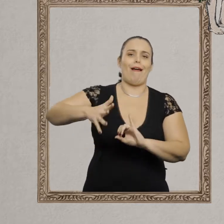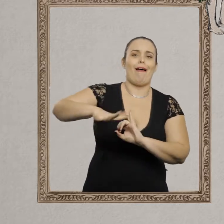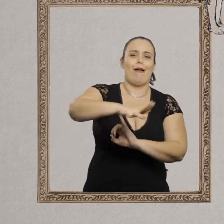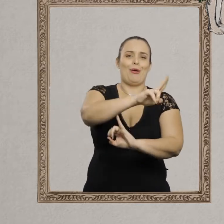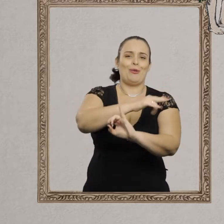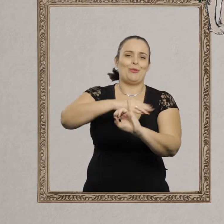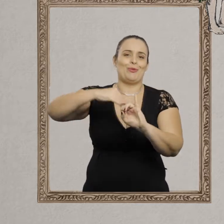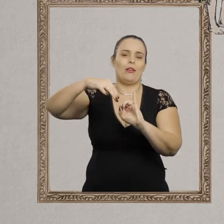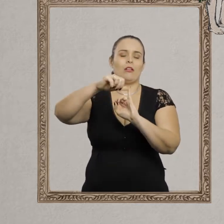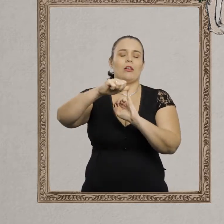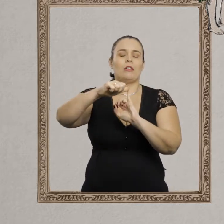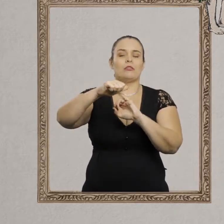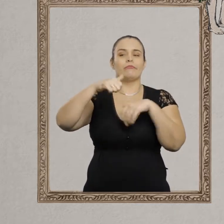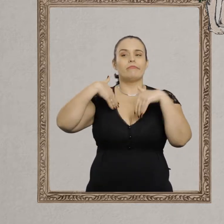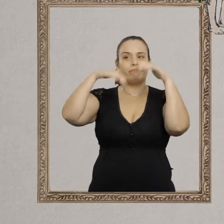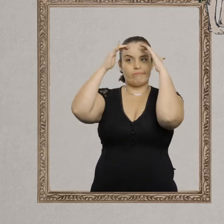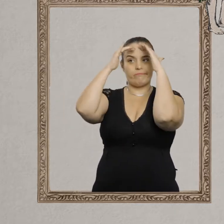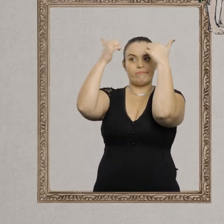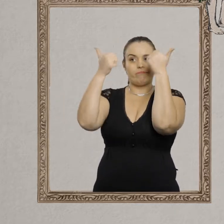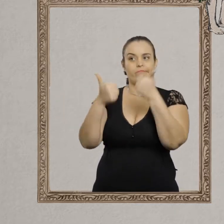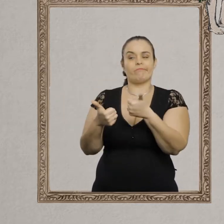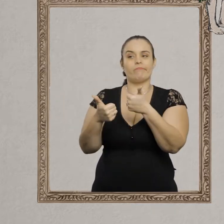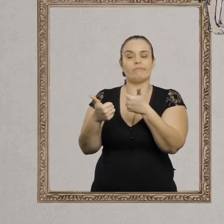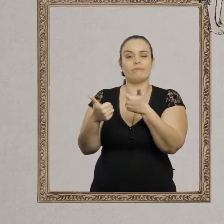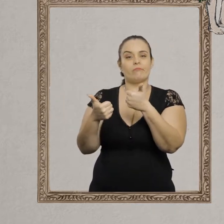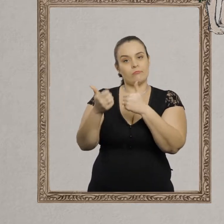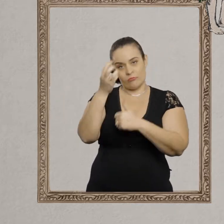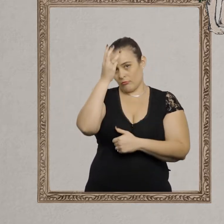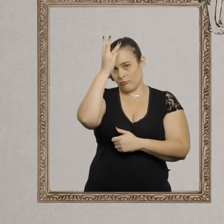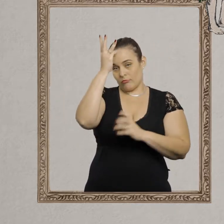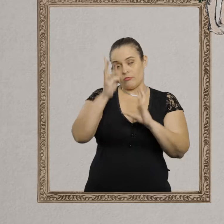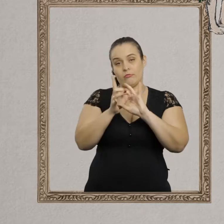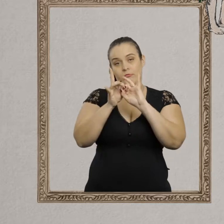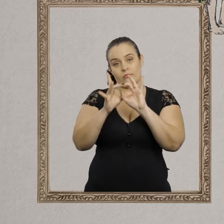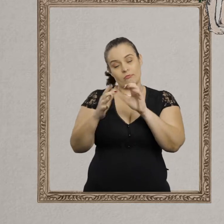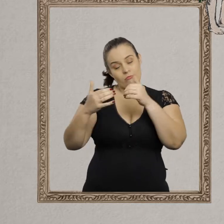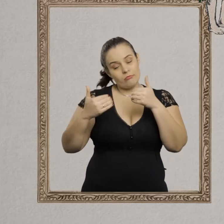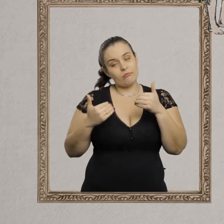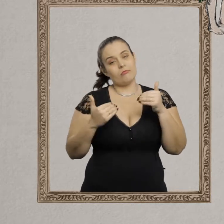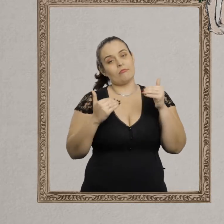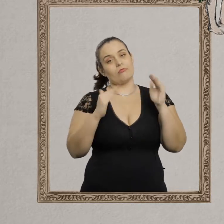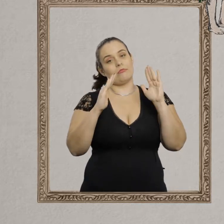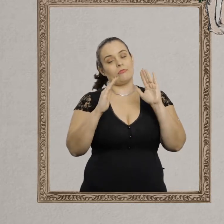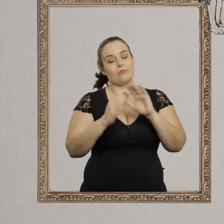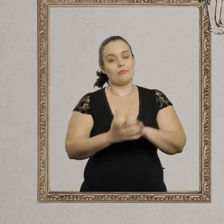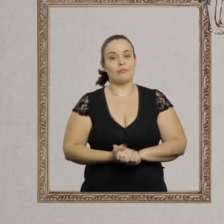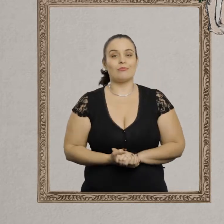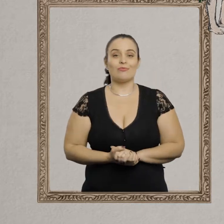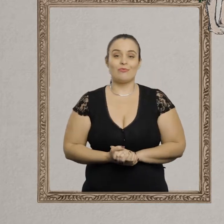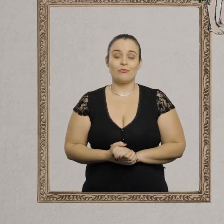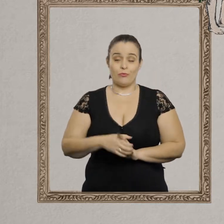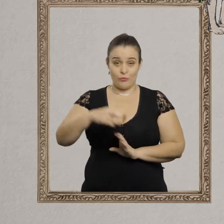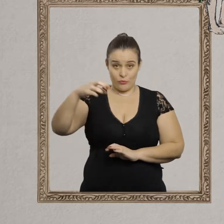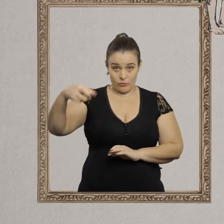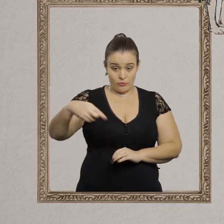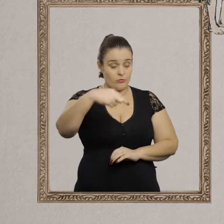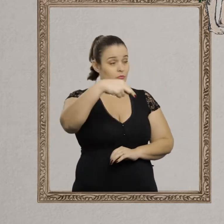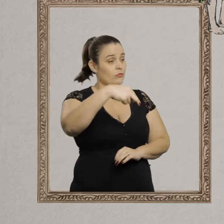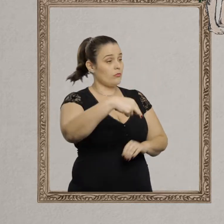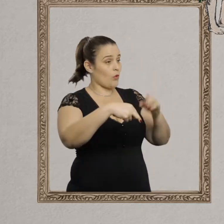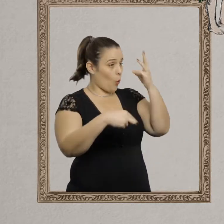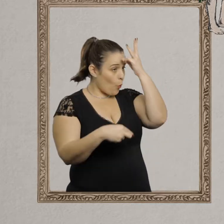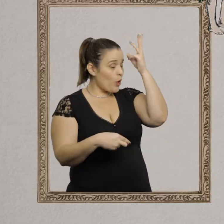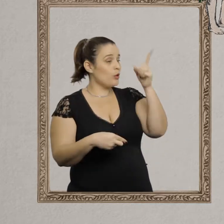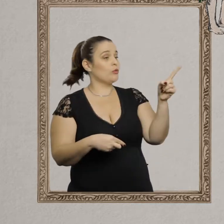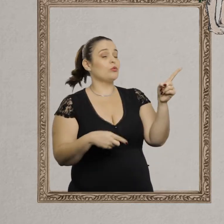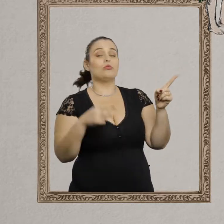na Terra do Nunca. Eles obedeceram e deixaram Wendy livre. Peter falou para Wendy que os índios iam